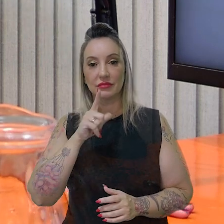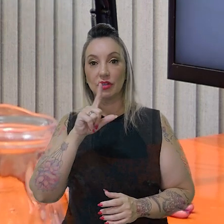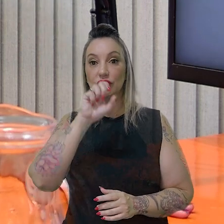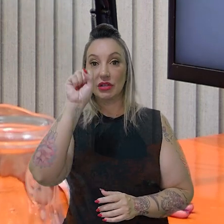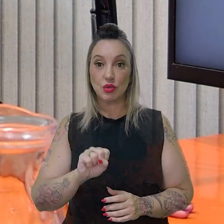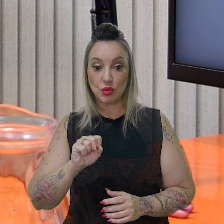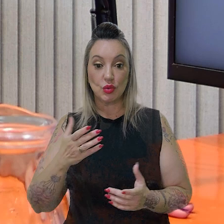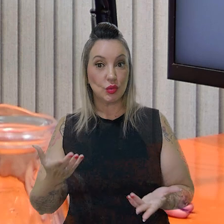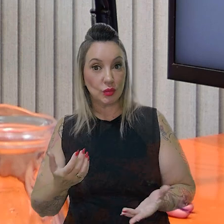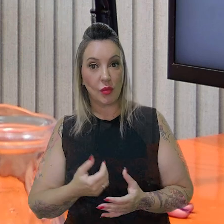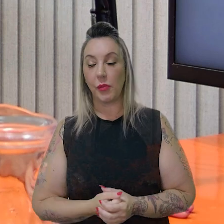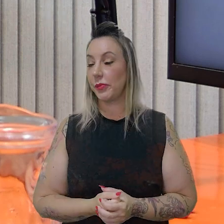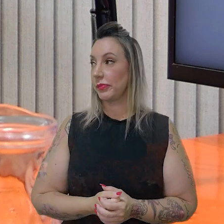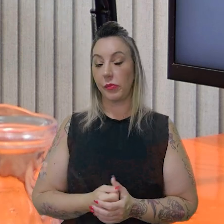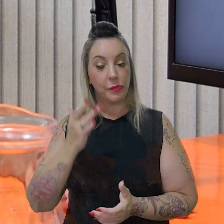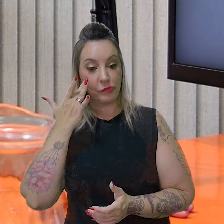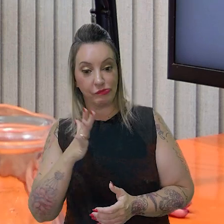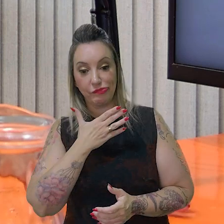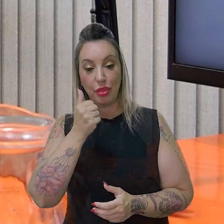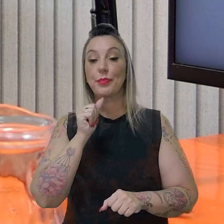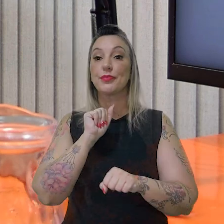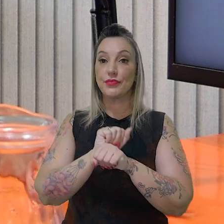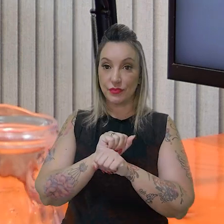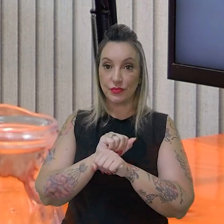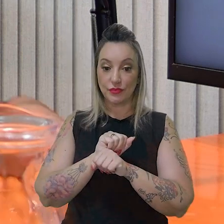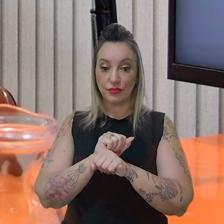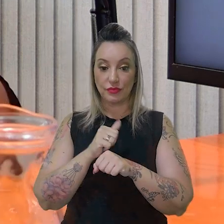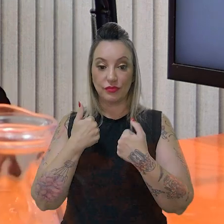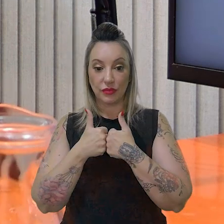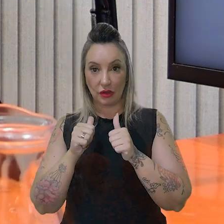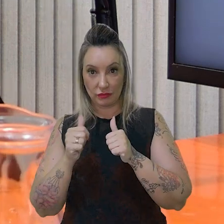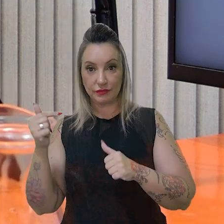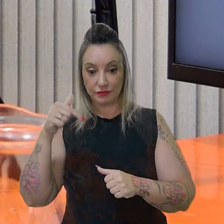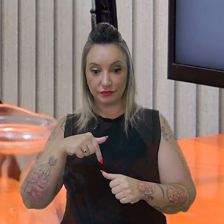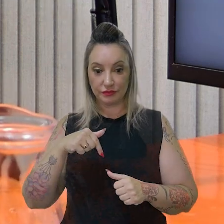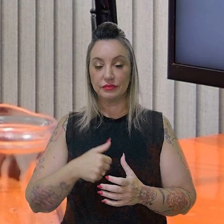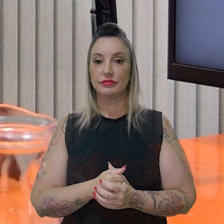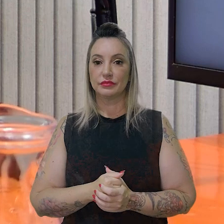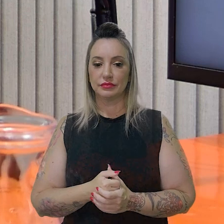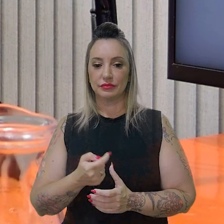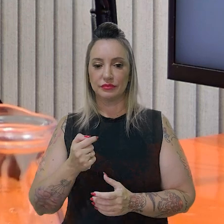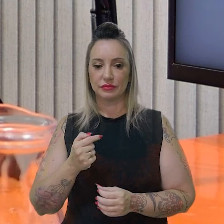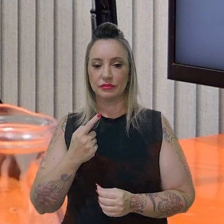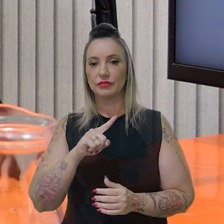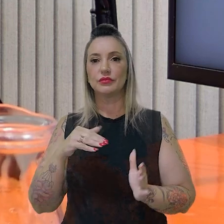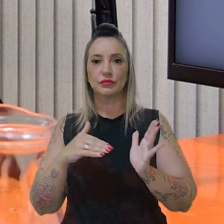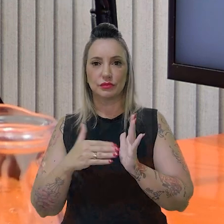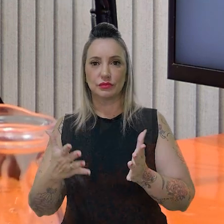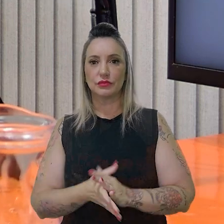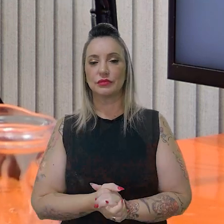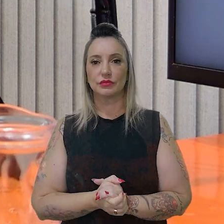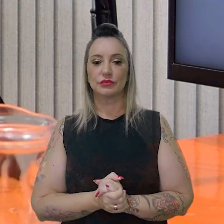sul ou será que seria melhor o Pará você veio de ônibus vi de ônibus porque foi um pouco de última hora assim né Aí